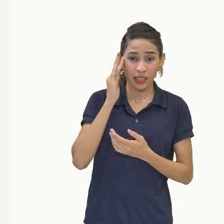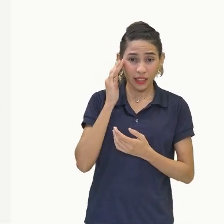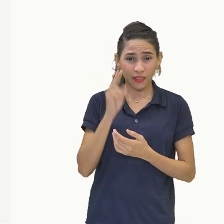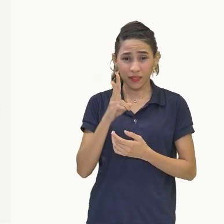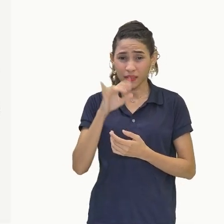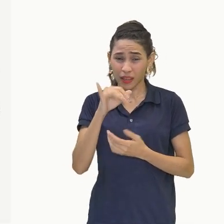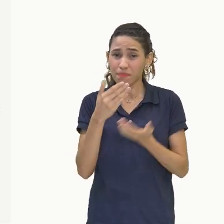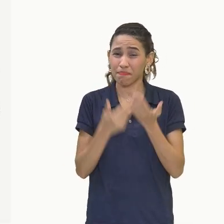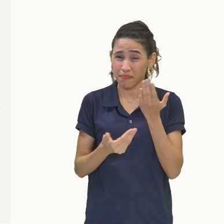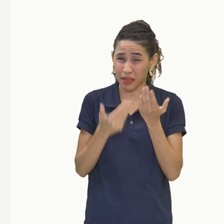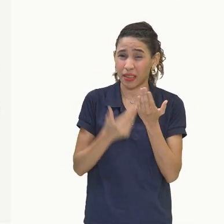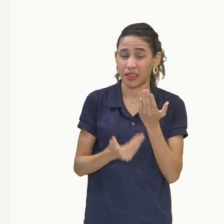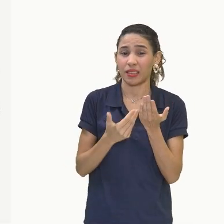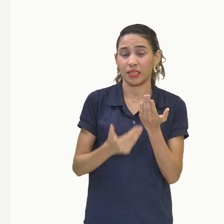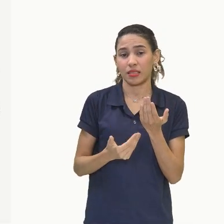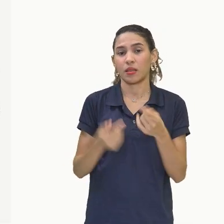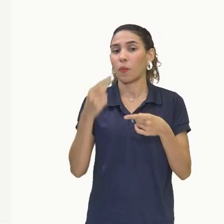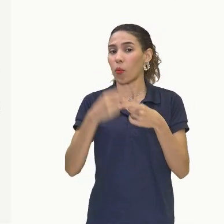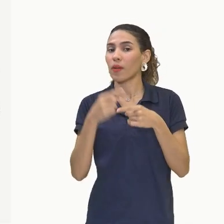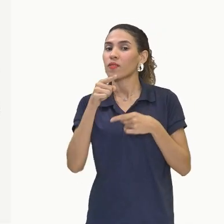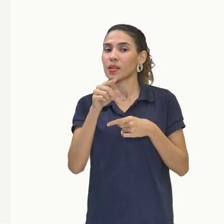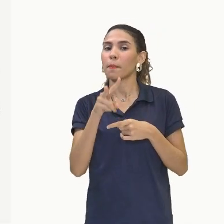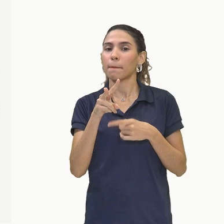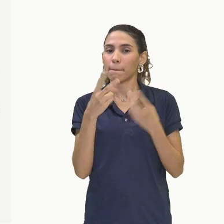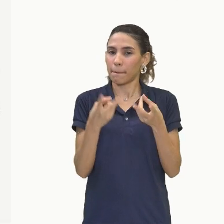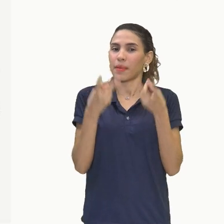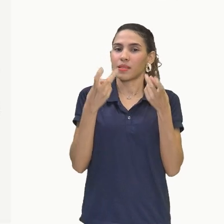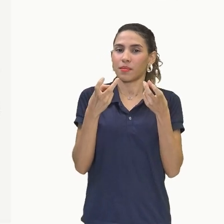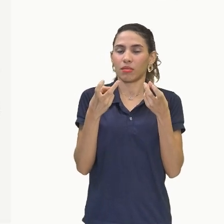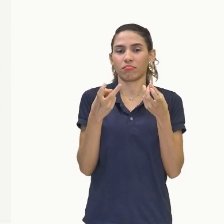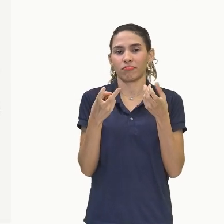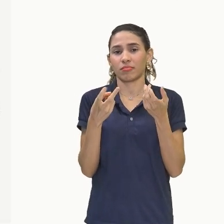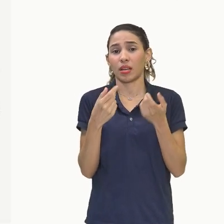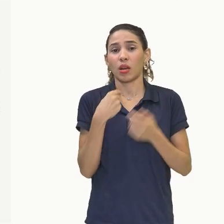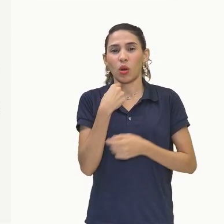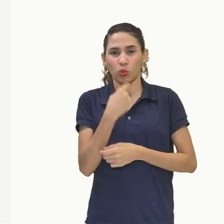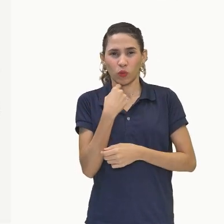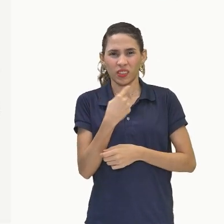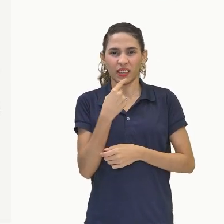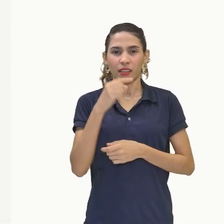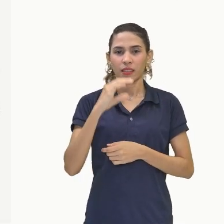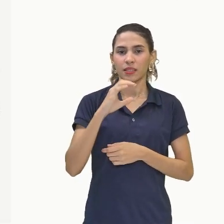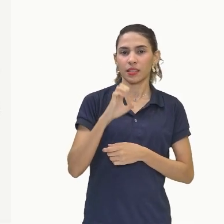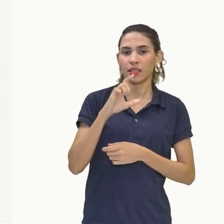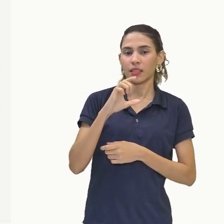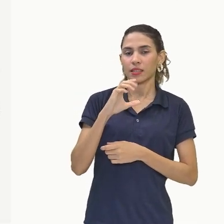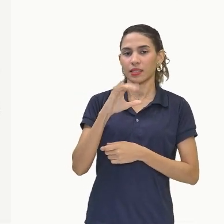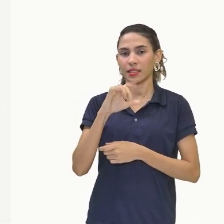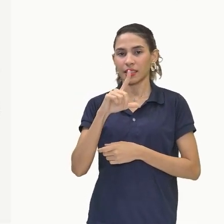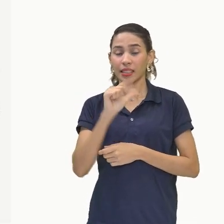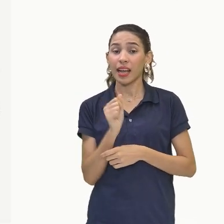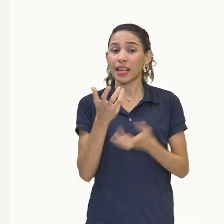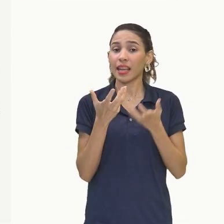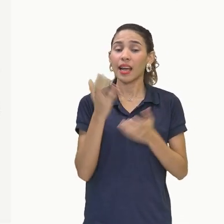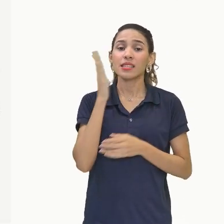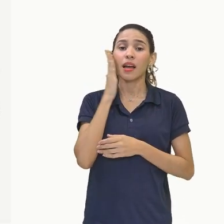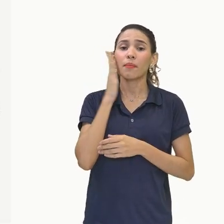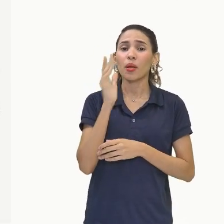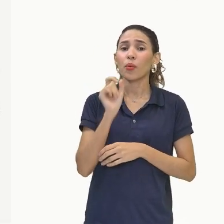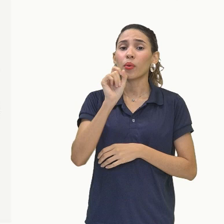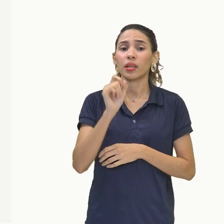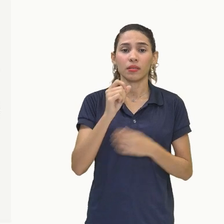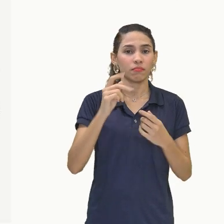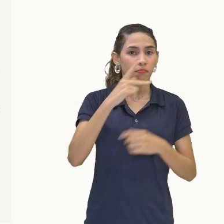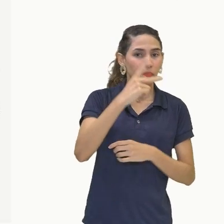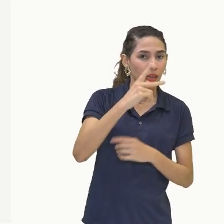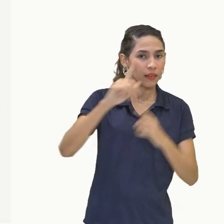gastar muito. Por quê? Você percebeu? Pelo questionamento da Cecília, ela quer saber o que a potência, o intervalo